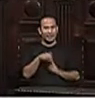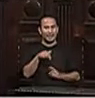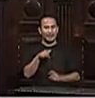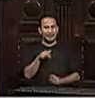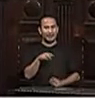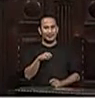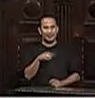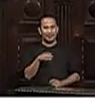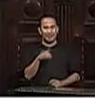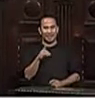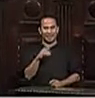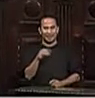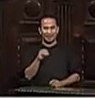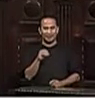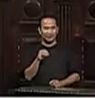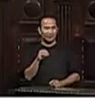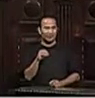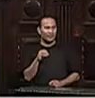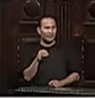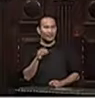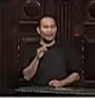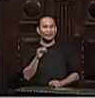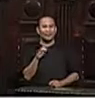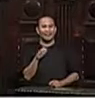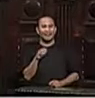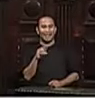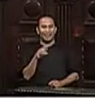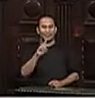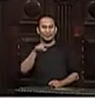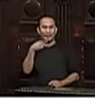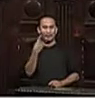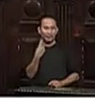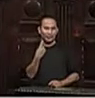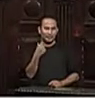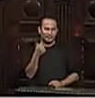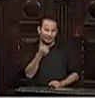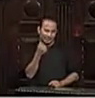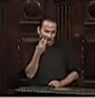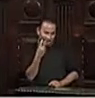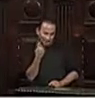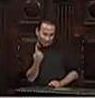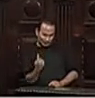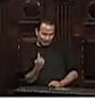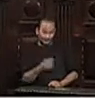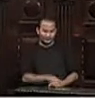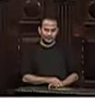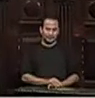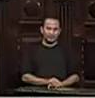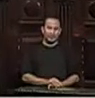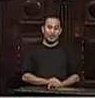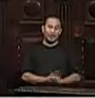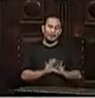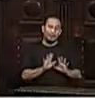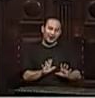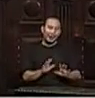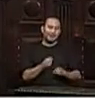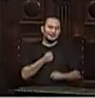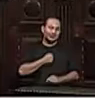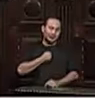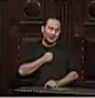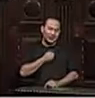A figada já veio depois. Primeiro era 3 em 1. 3 em 1. Mas isso é um